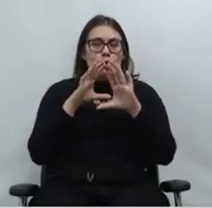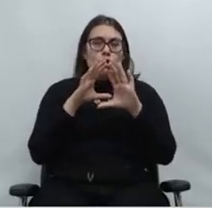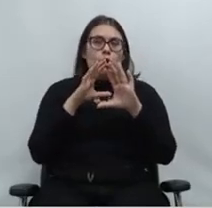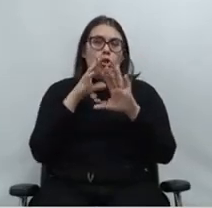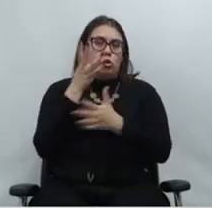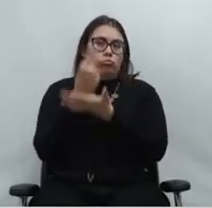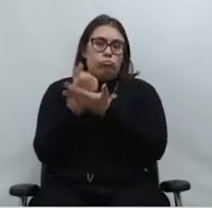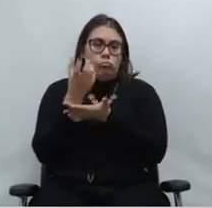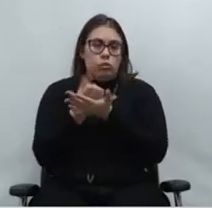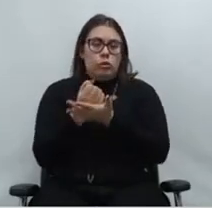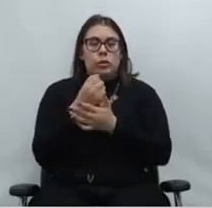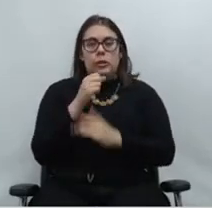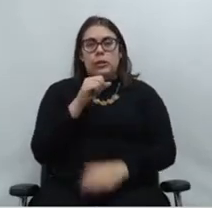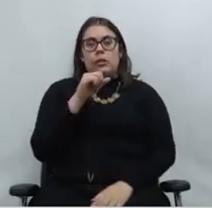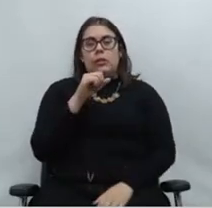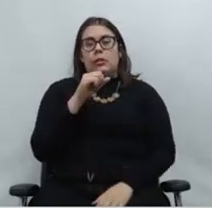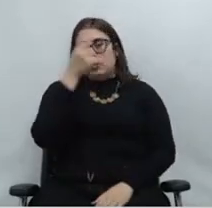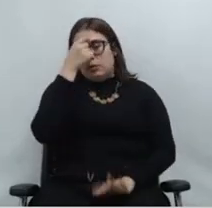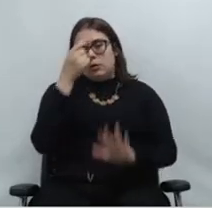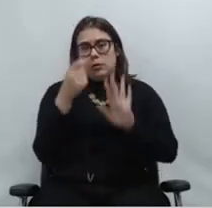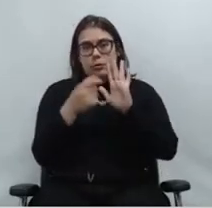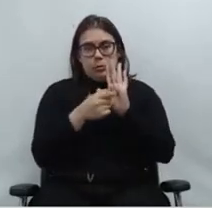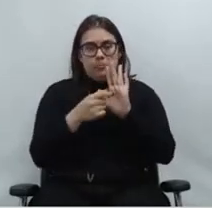contratadas para a IA generativa.